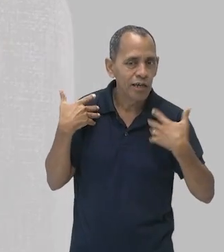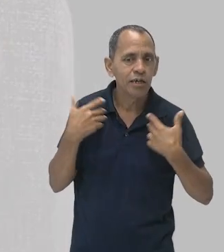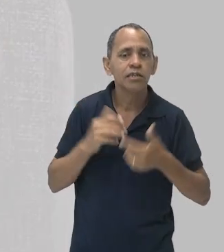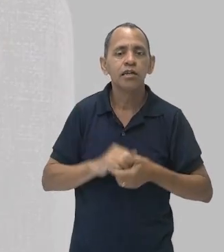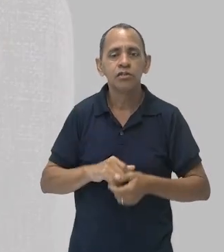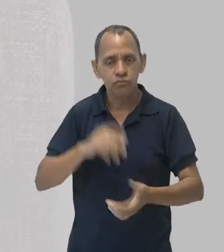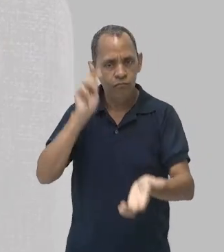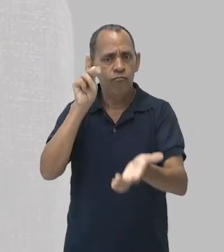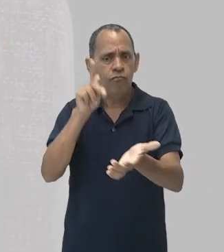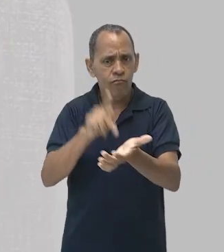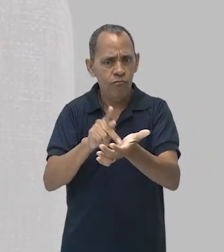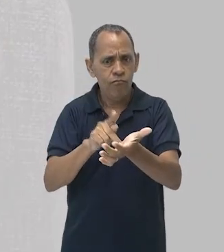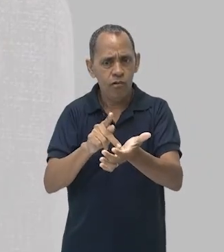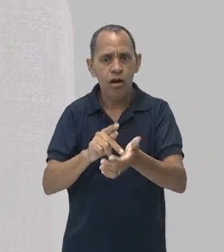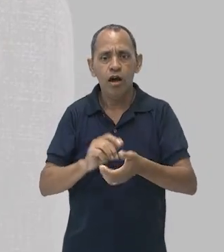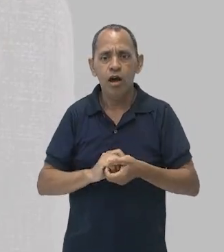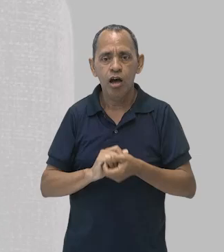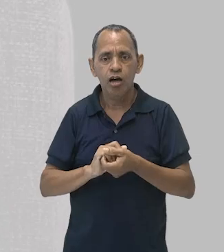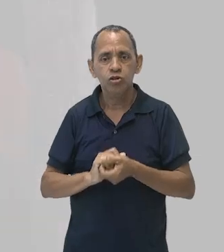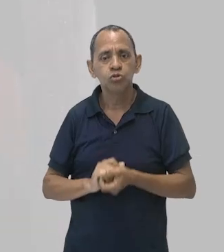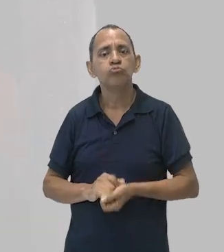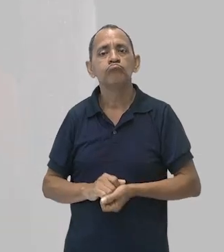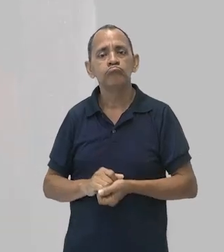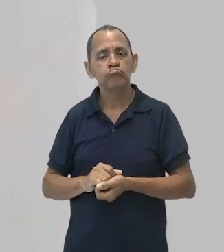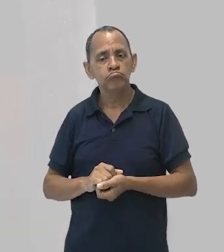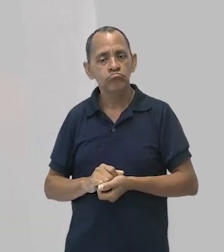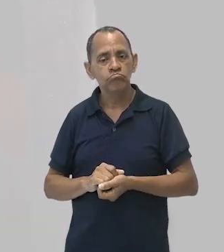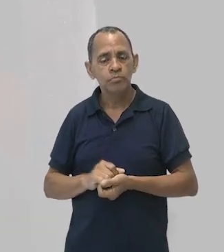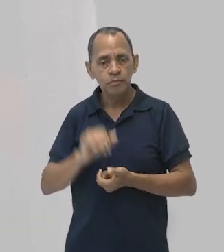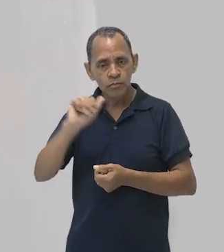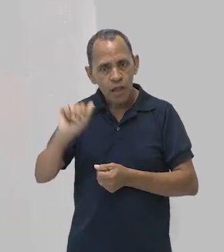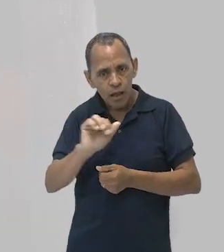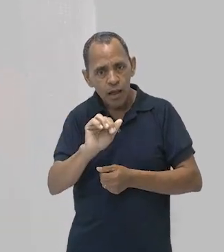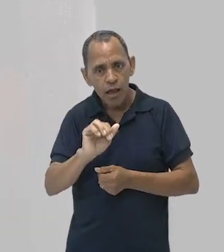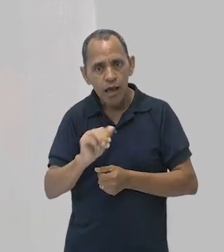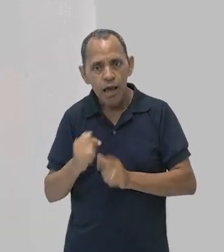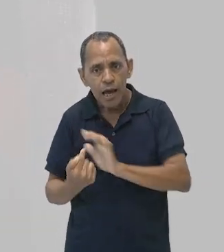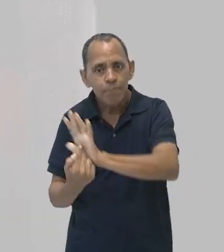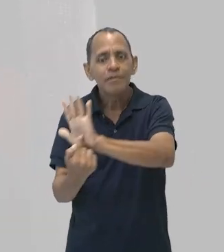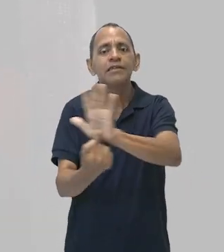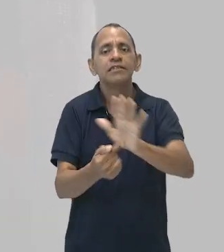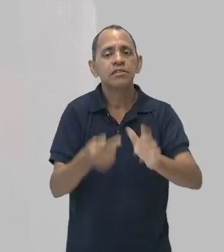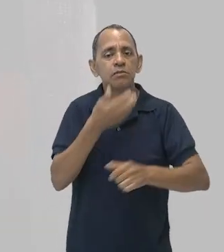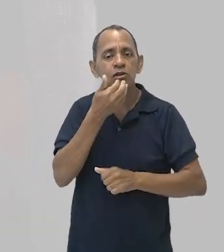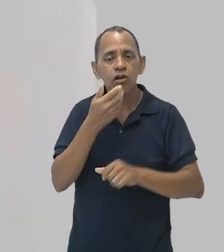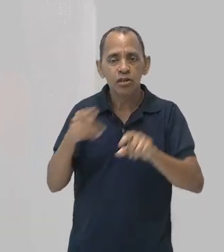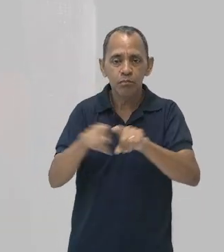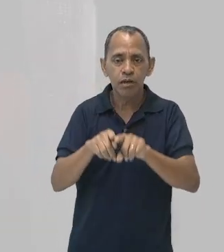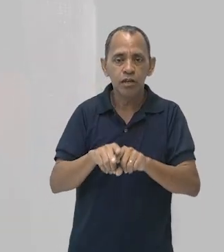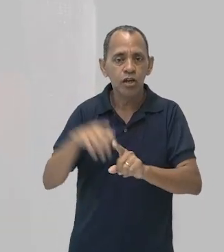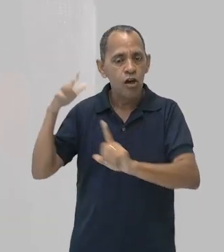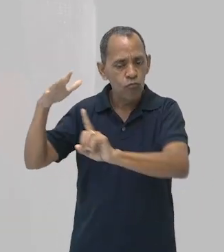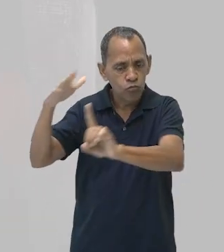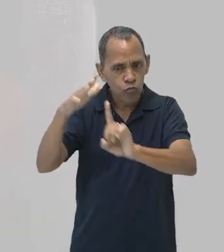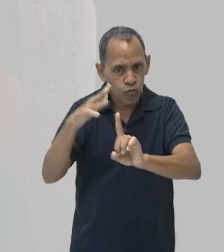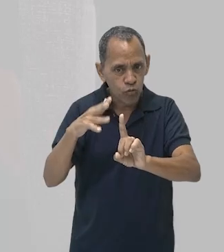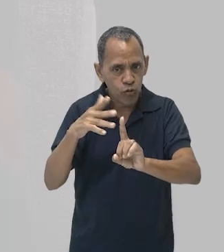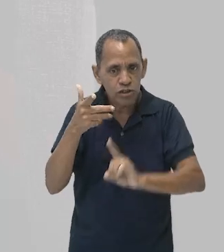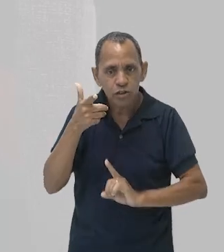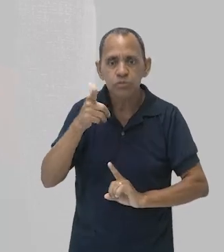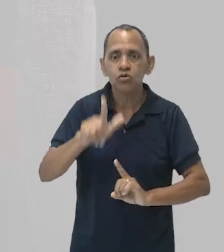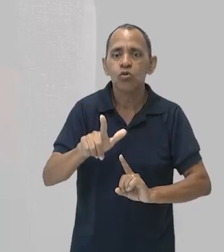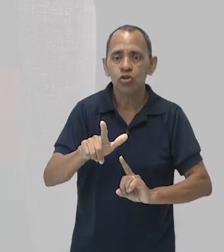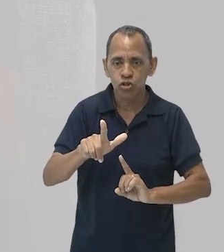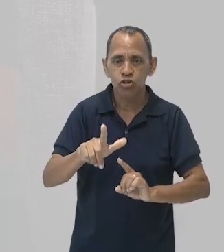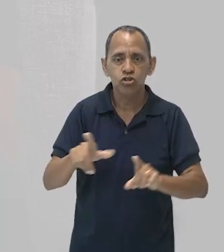sobressaísse, mas graças a Deus isso não influenciou nos meus resultados e muito pelo contrário, pelo respeito e o amor que eu tenho pelo que eu